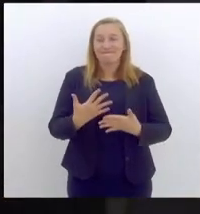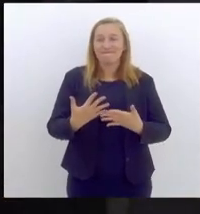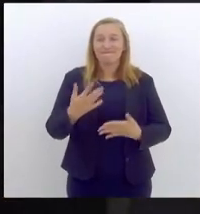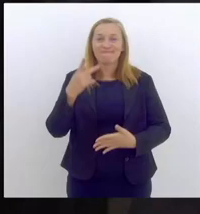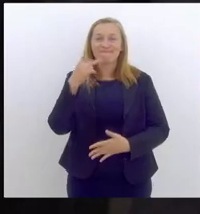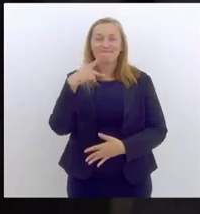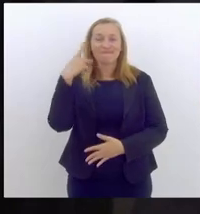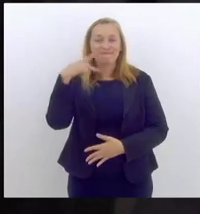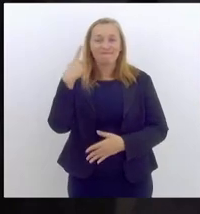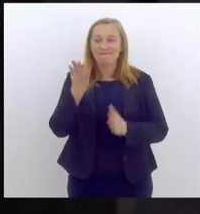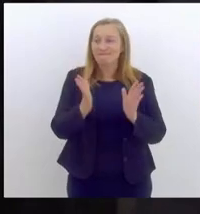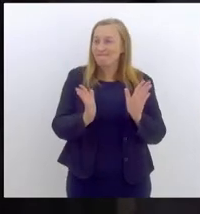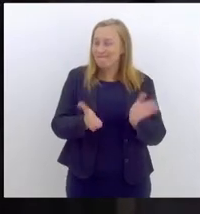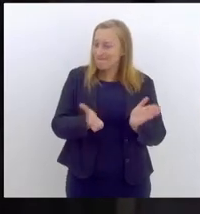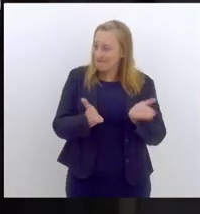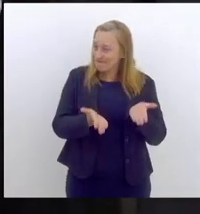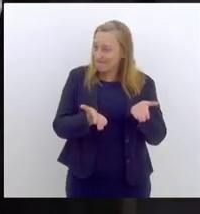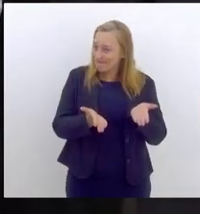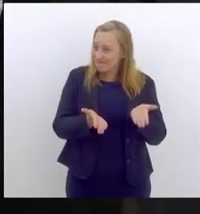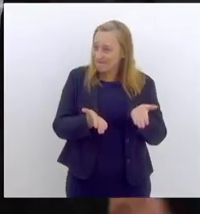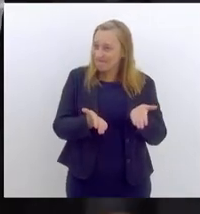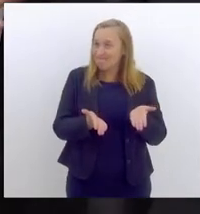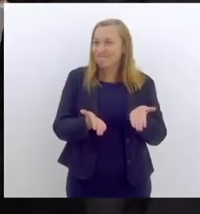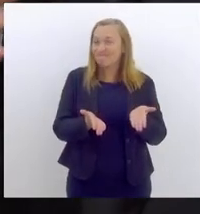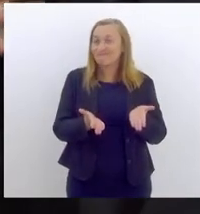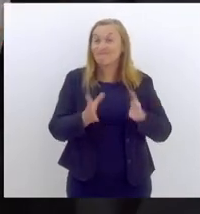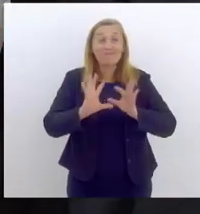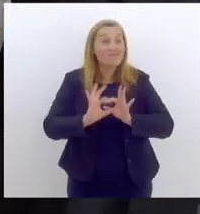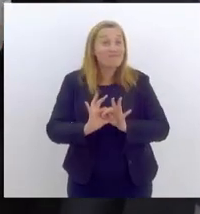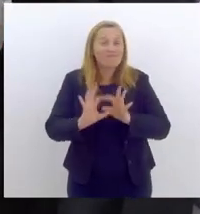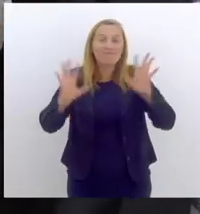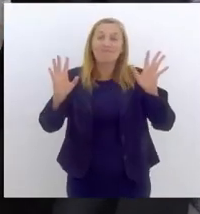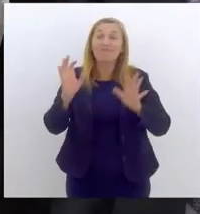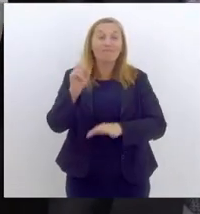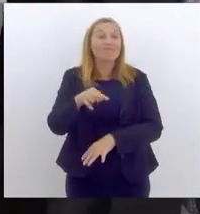parlamento hoje da aula. Democracia é isso.